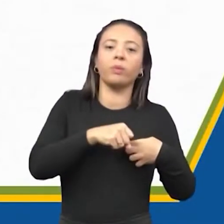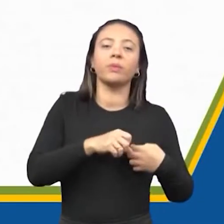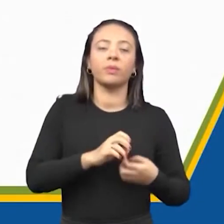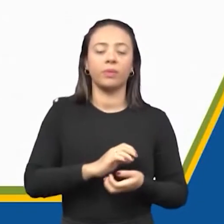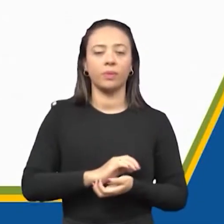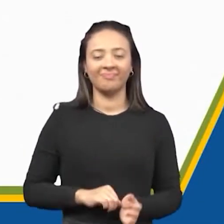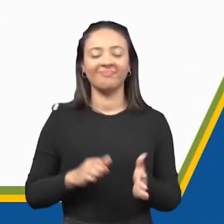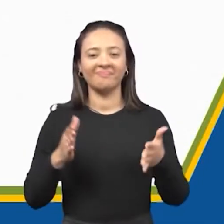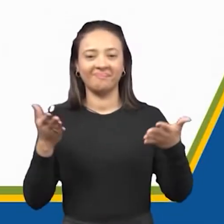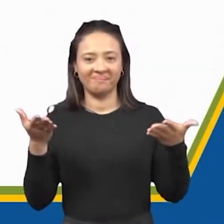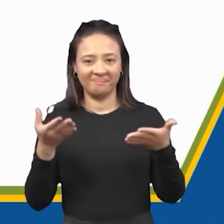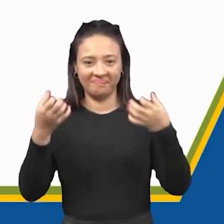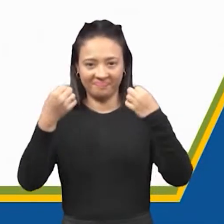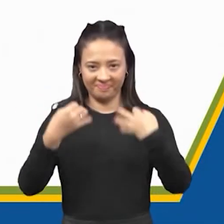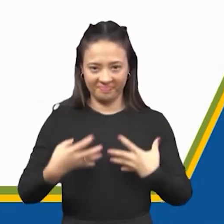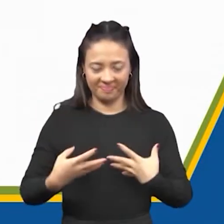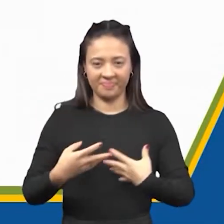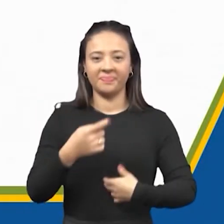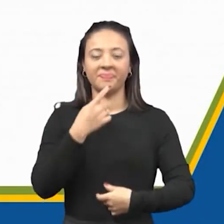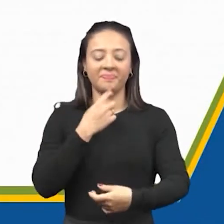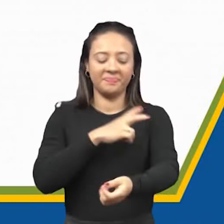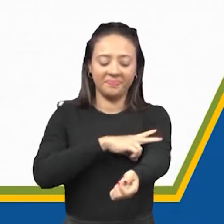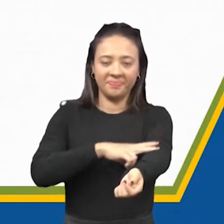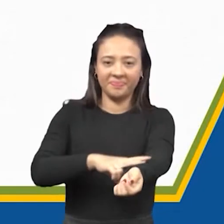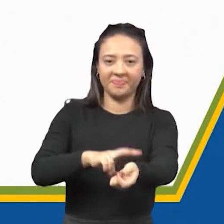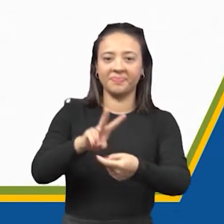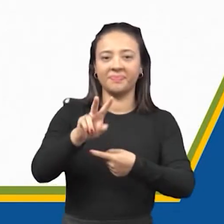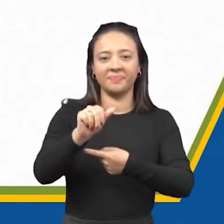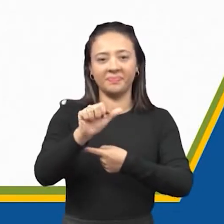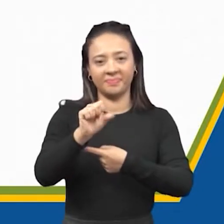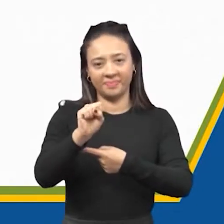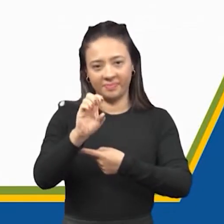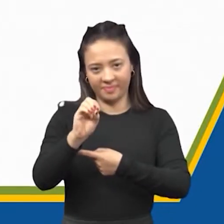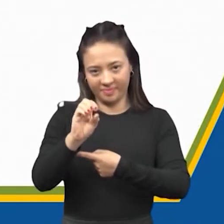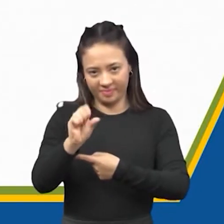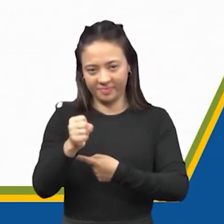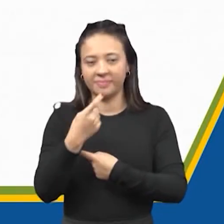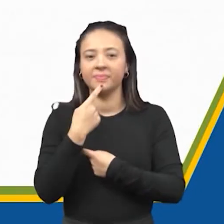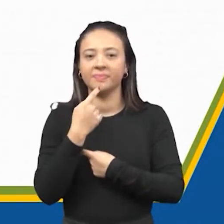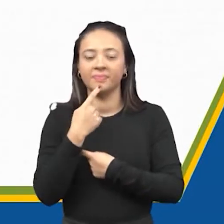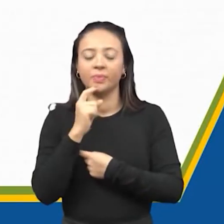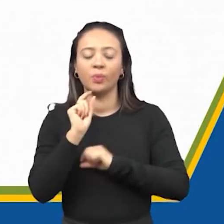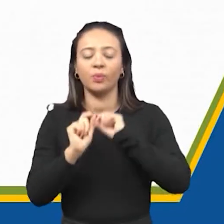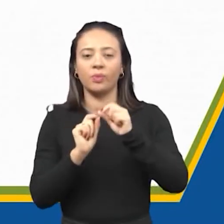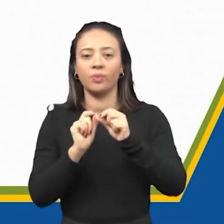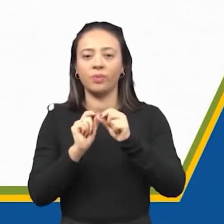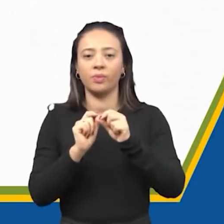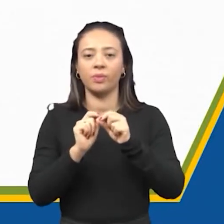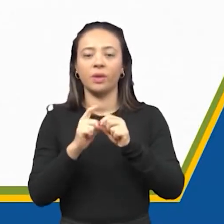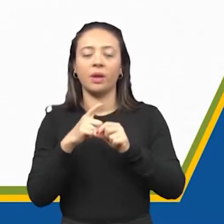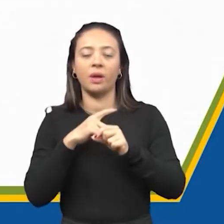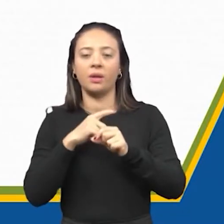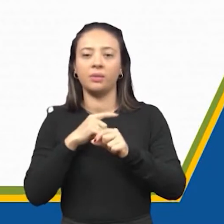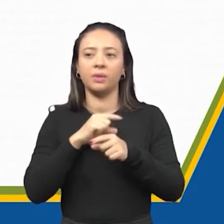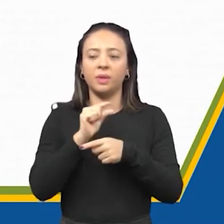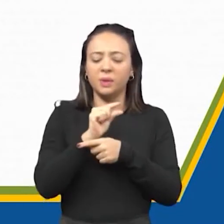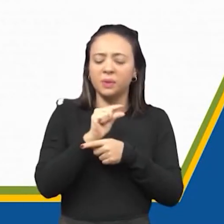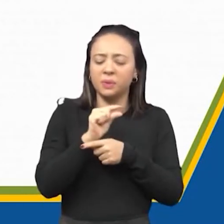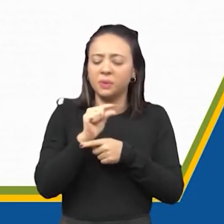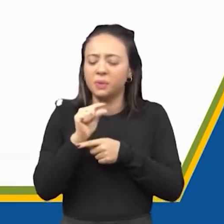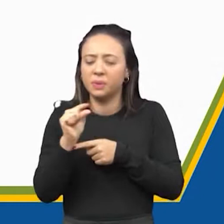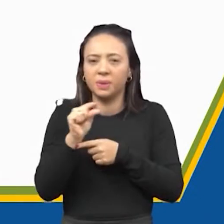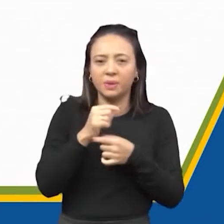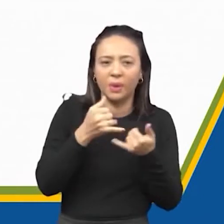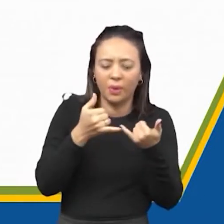sístole. Agora nós vamos falar dos vasos sanguíneos. Os vasos sanguíneos são estruturas tubulares responsáveis